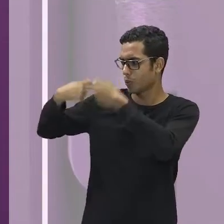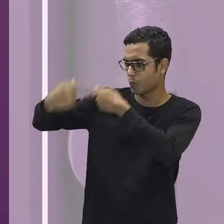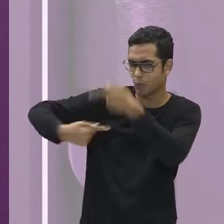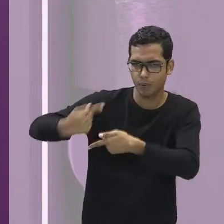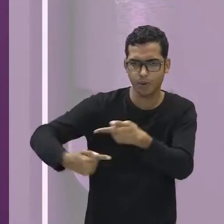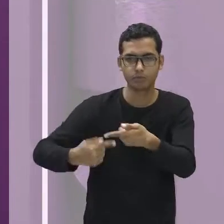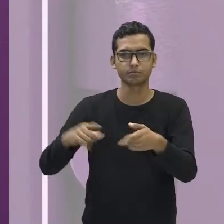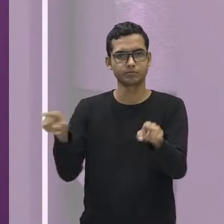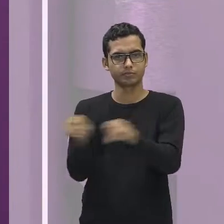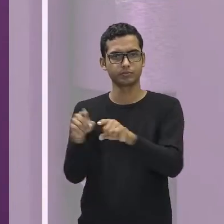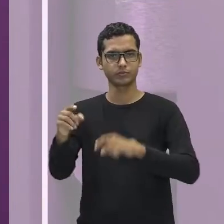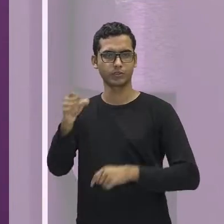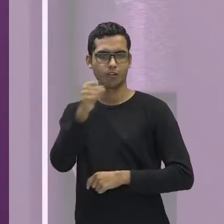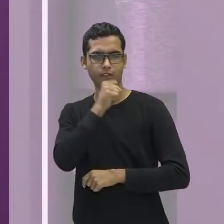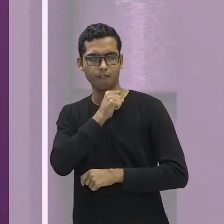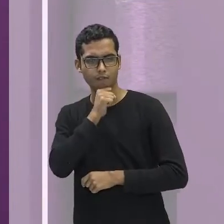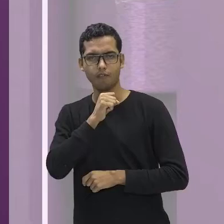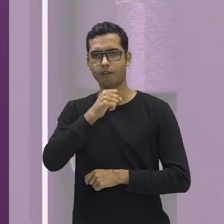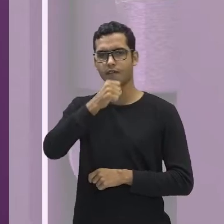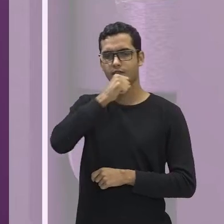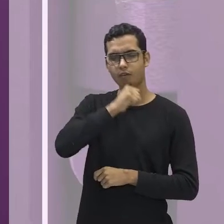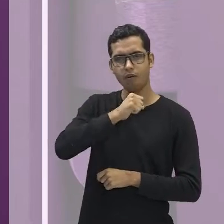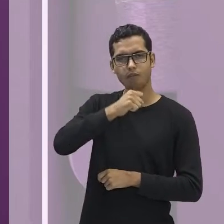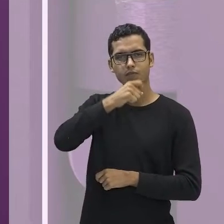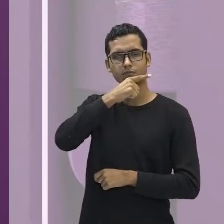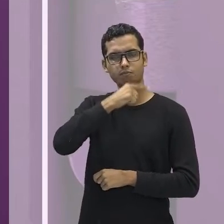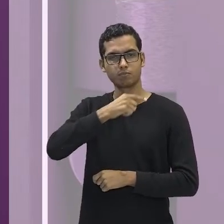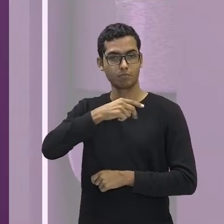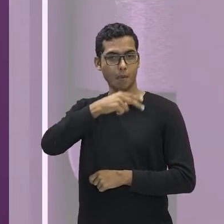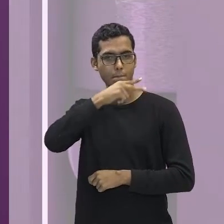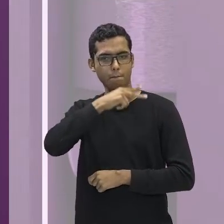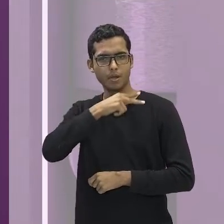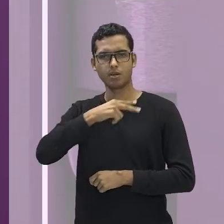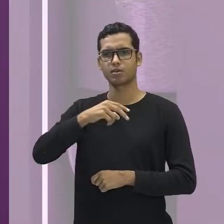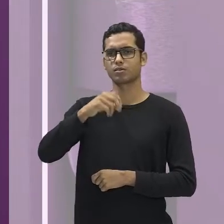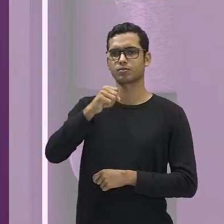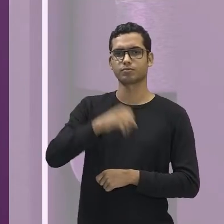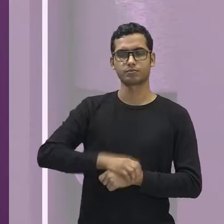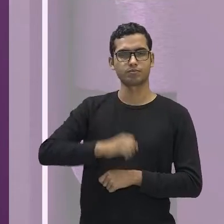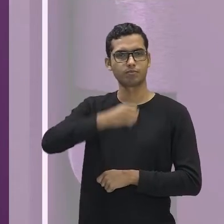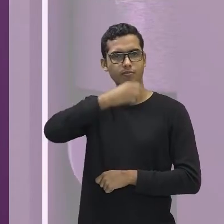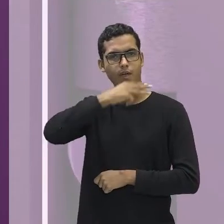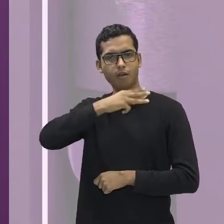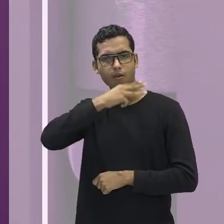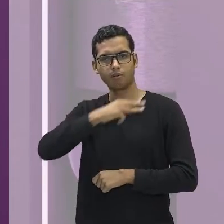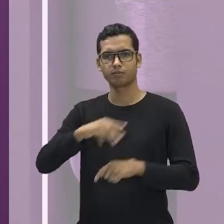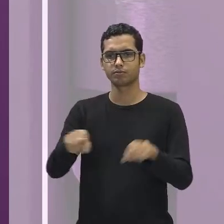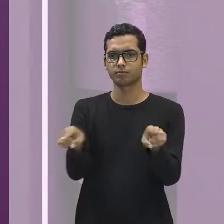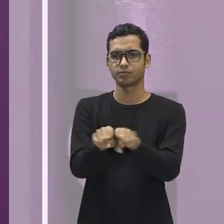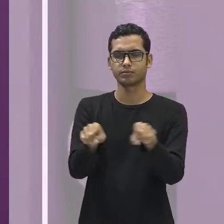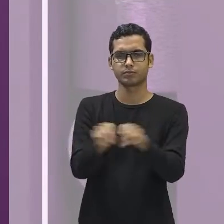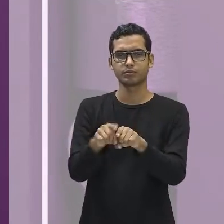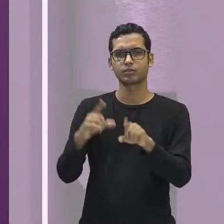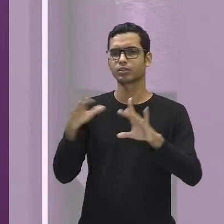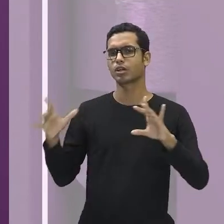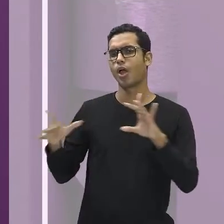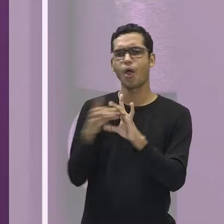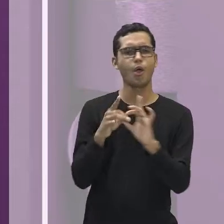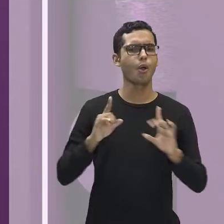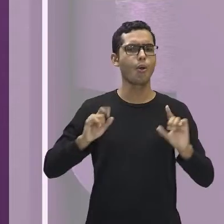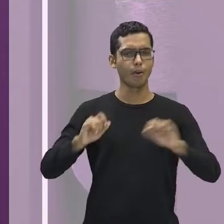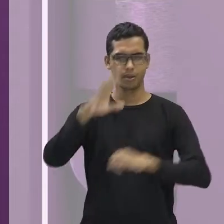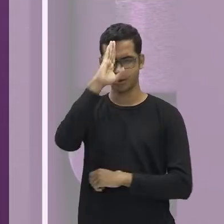aí avós, bisavós, tataravós, e muitas pessoas não sabem que isso está ligado diretamente